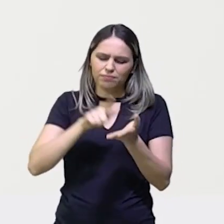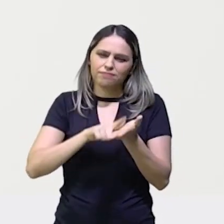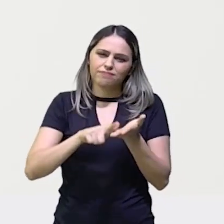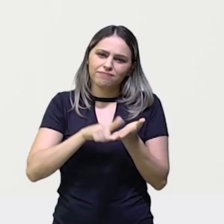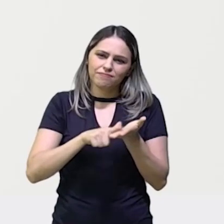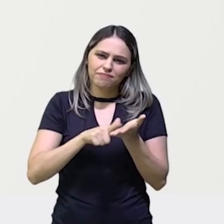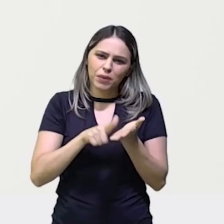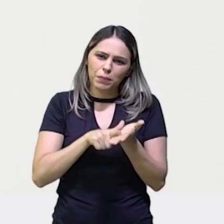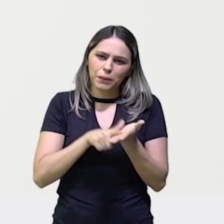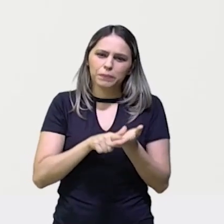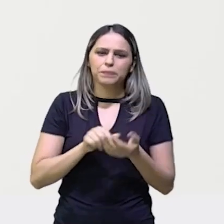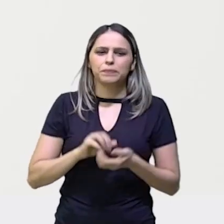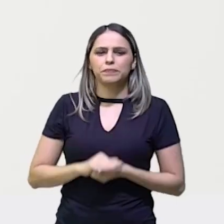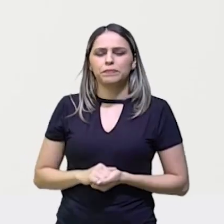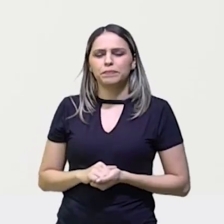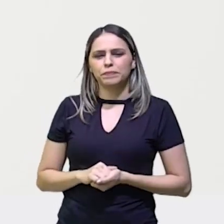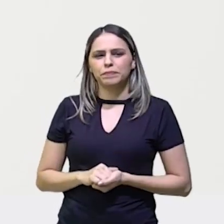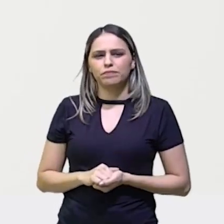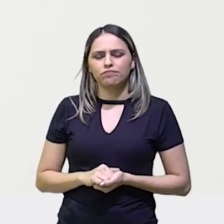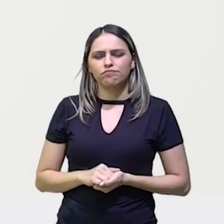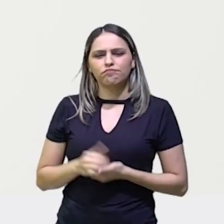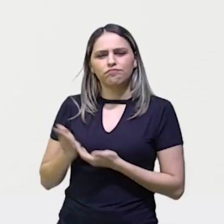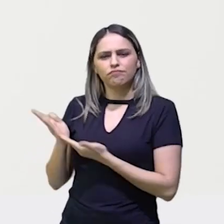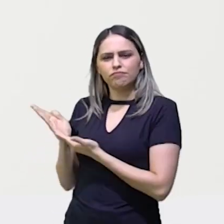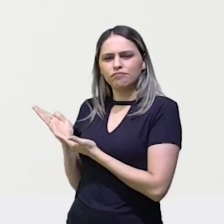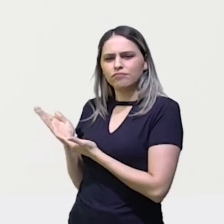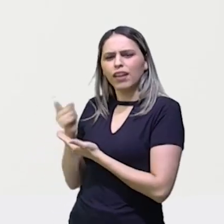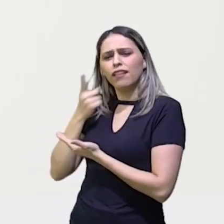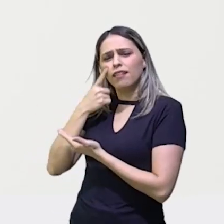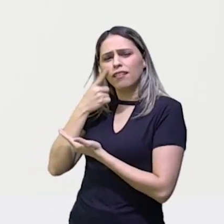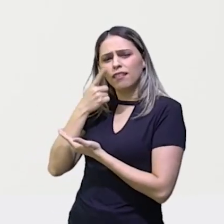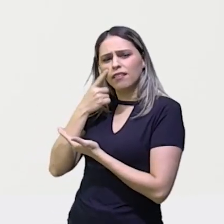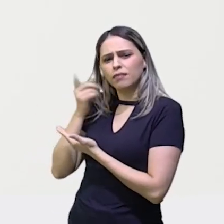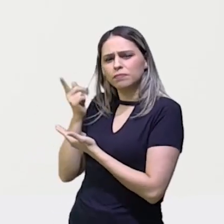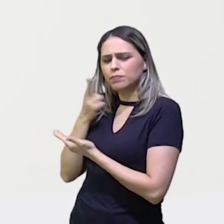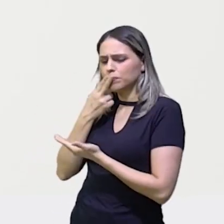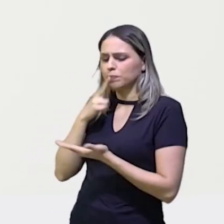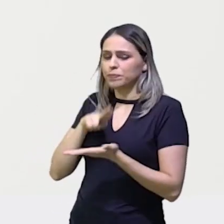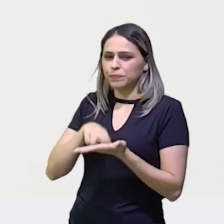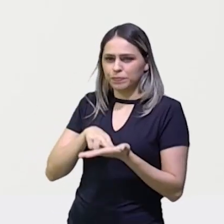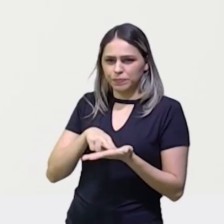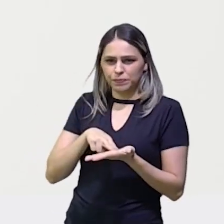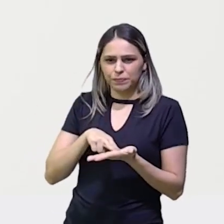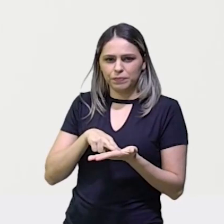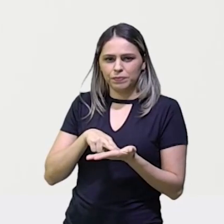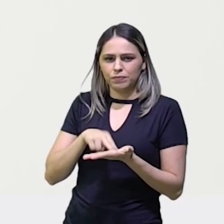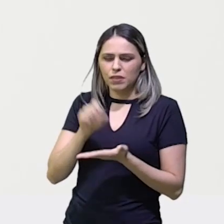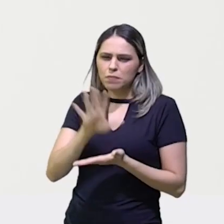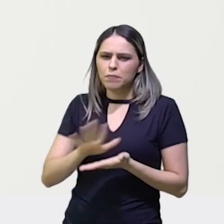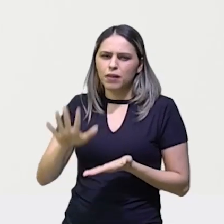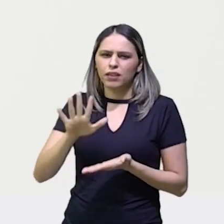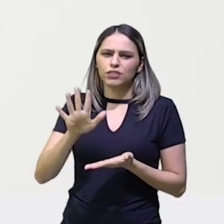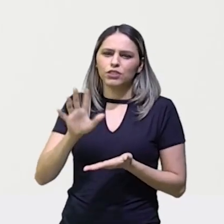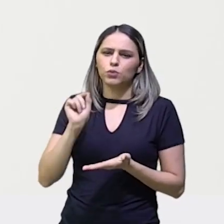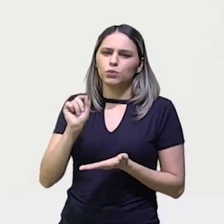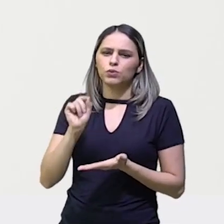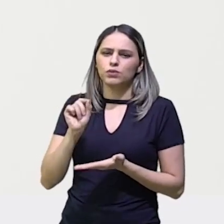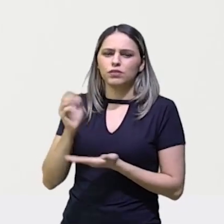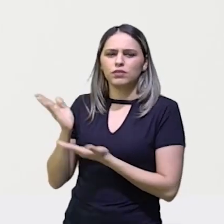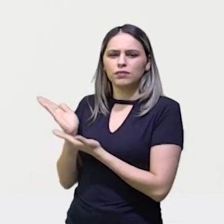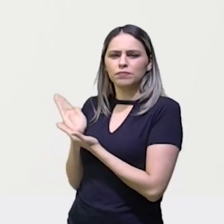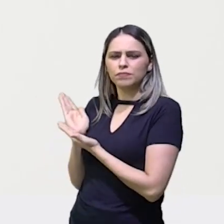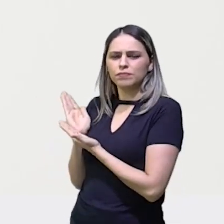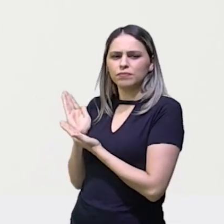Olha só, aqui nós estamos vendo uma carta. Essa imagem aqui, crianças, é o envelope.